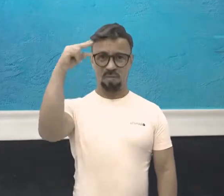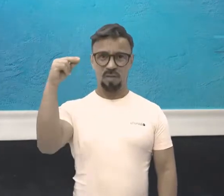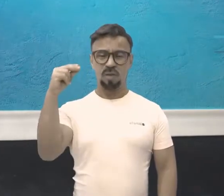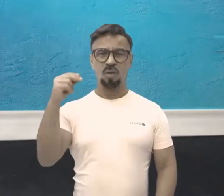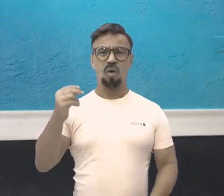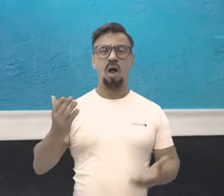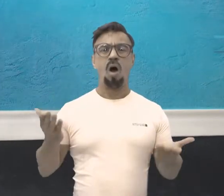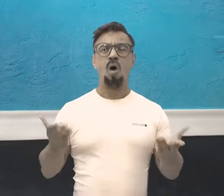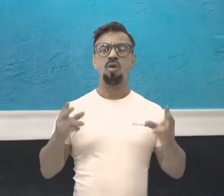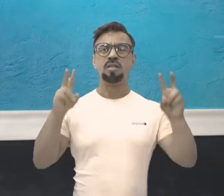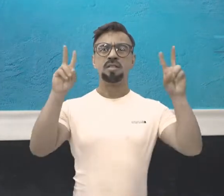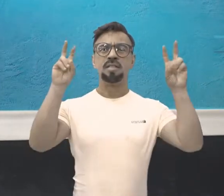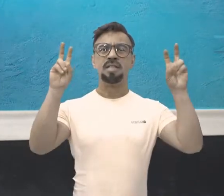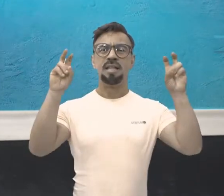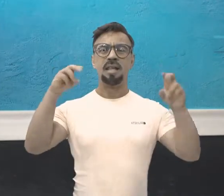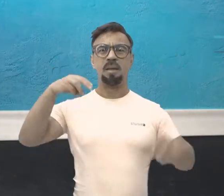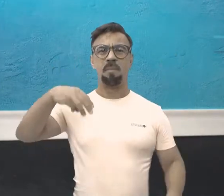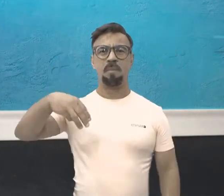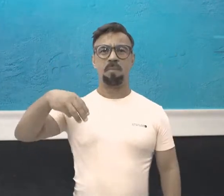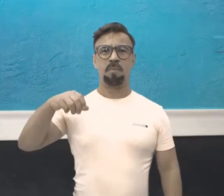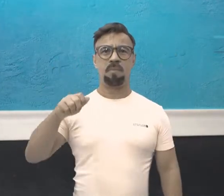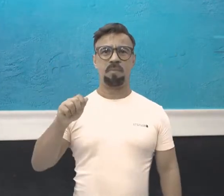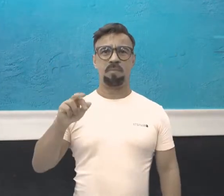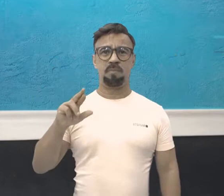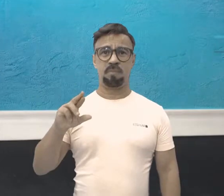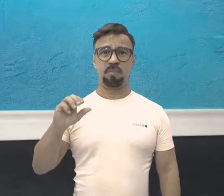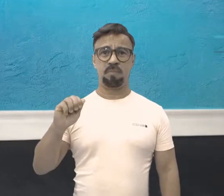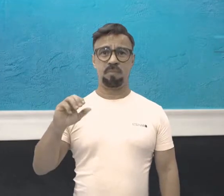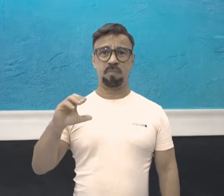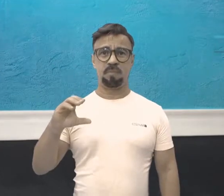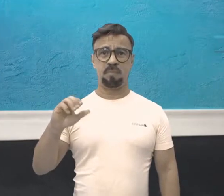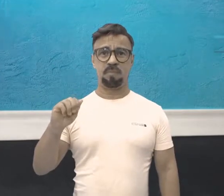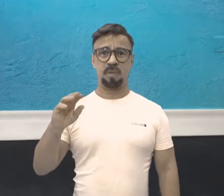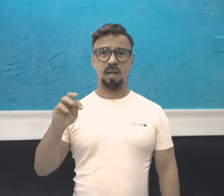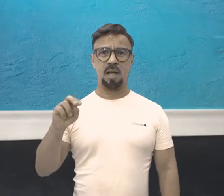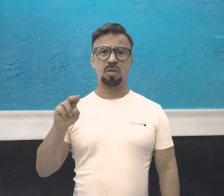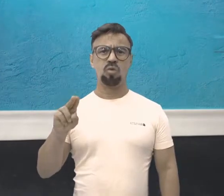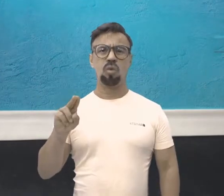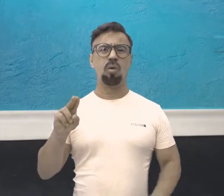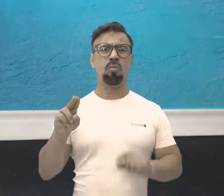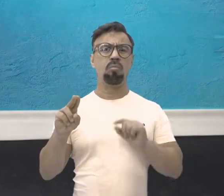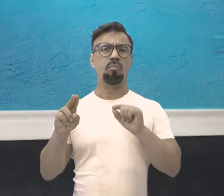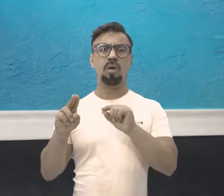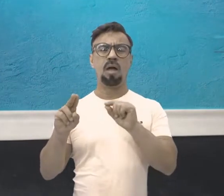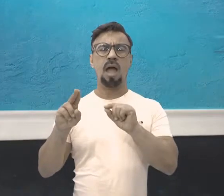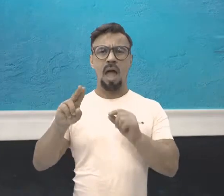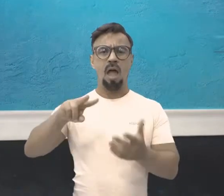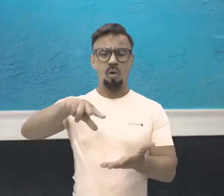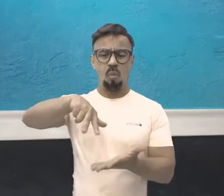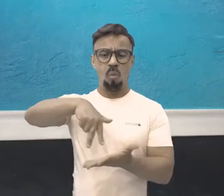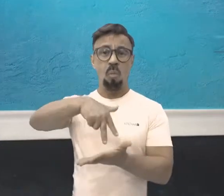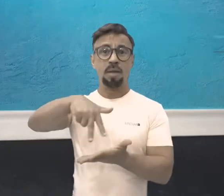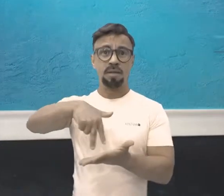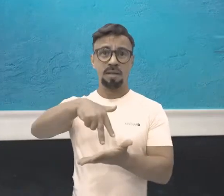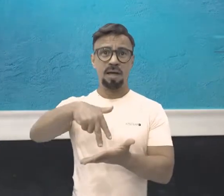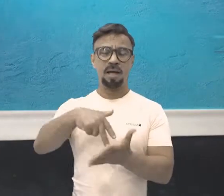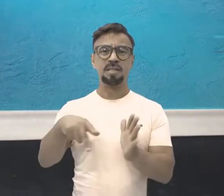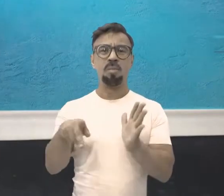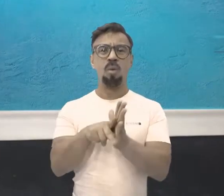a gente vai falar um pouquinho sobre maracatu. Maracatu é uma dança